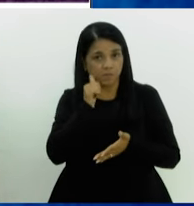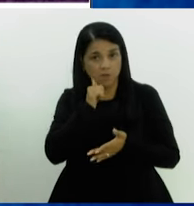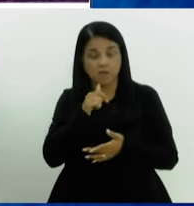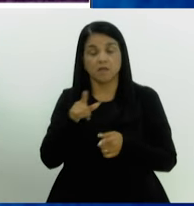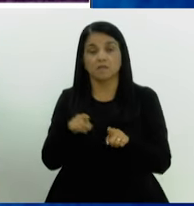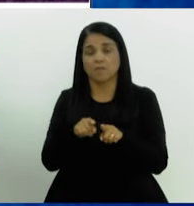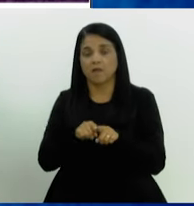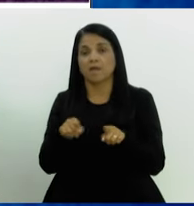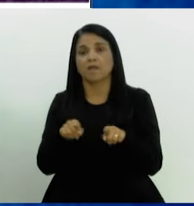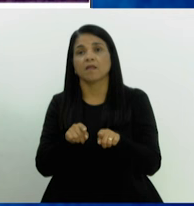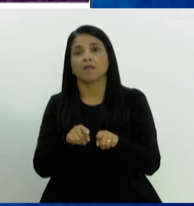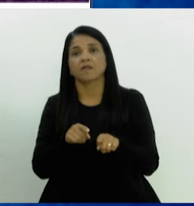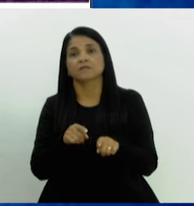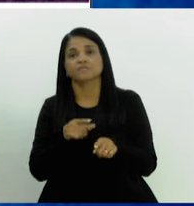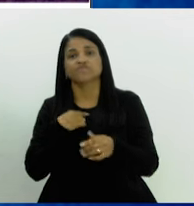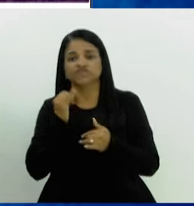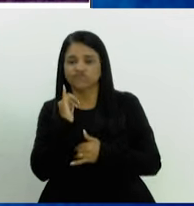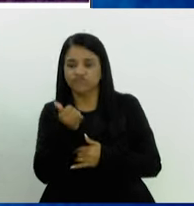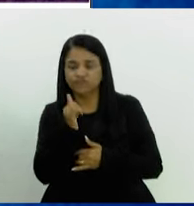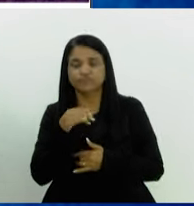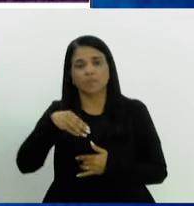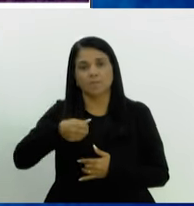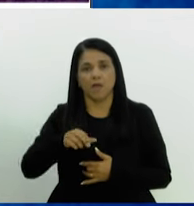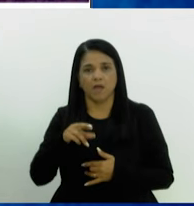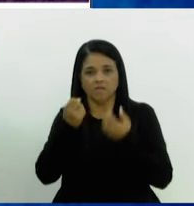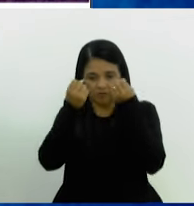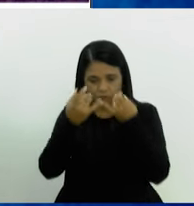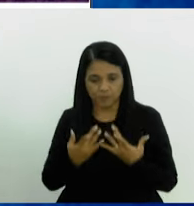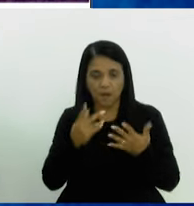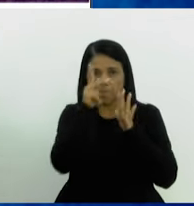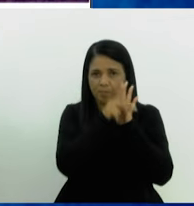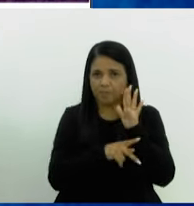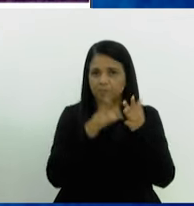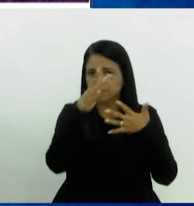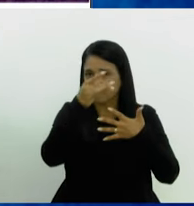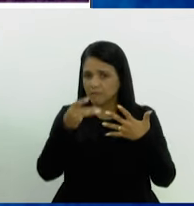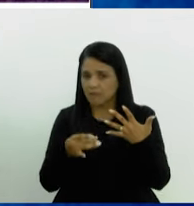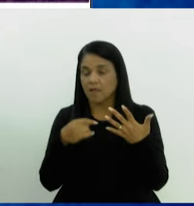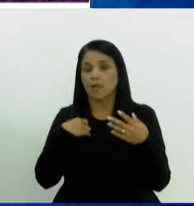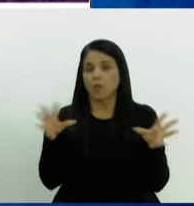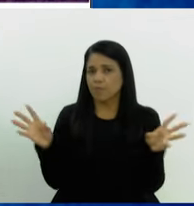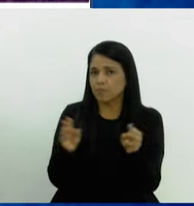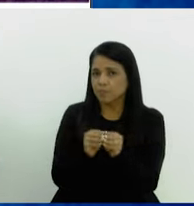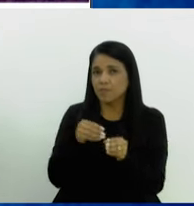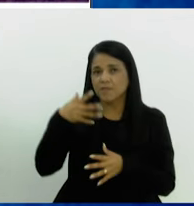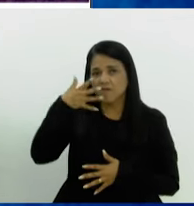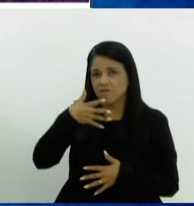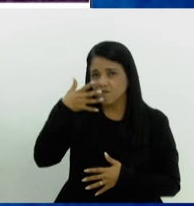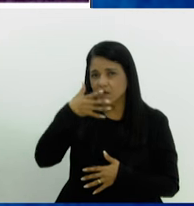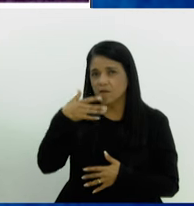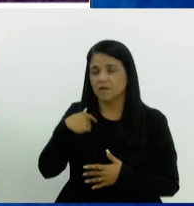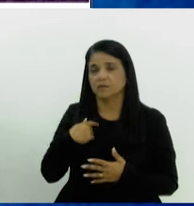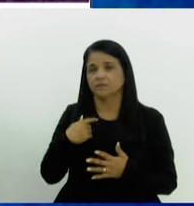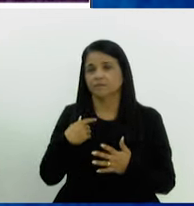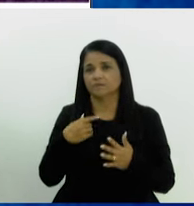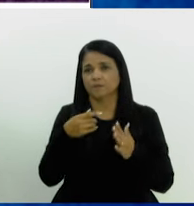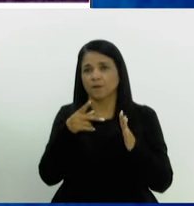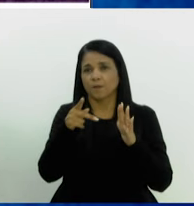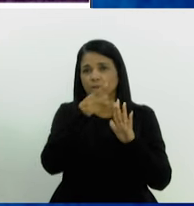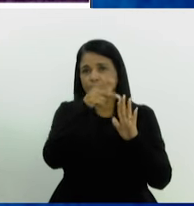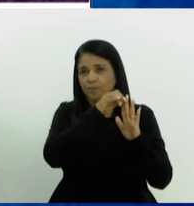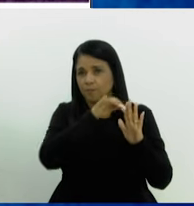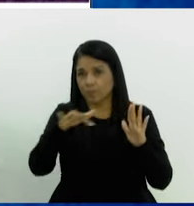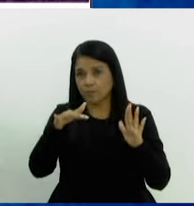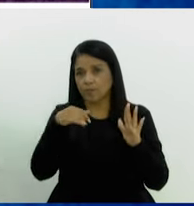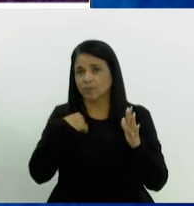a Mari vai contar mais detalhes desse projeto gente eu caminho pro fim da minha fala eu posso quebrar o protocolo Qual o